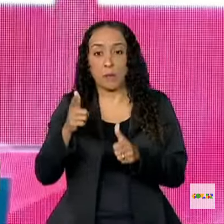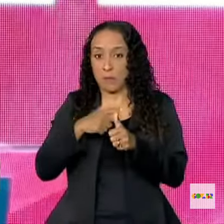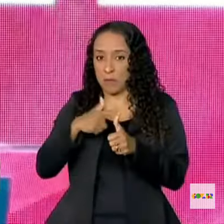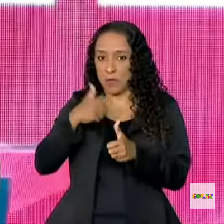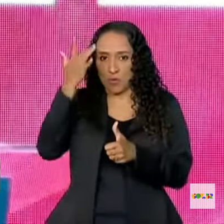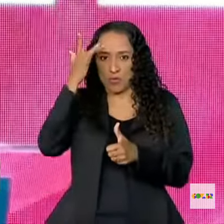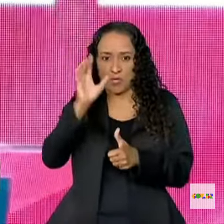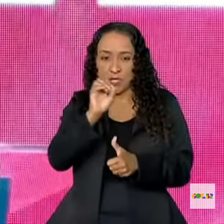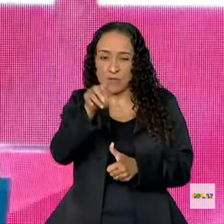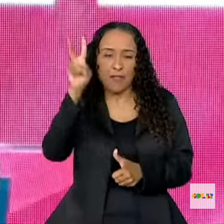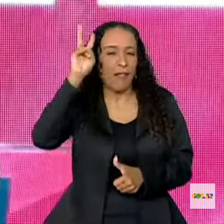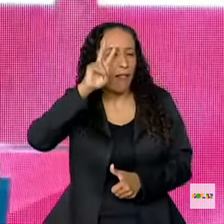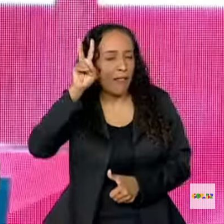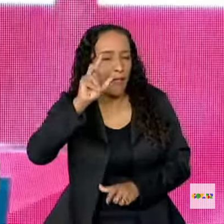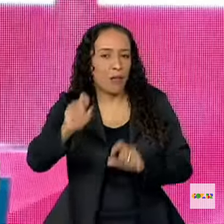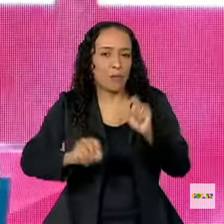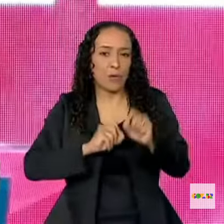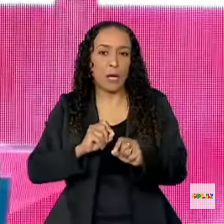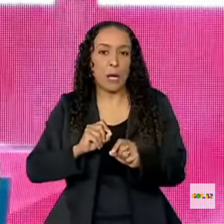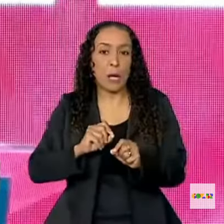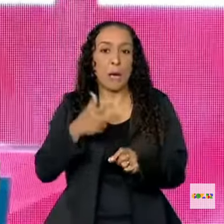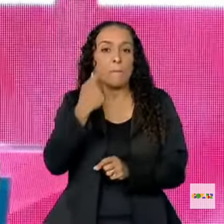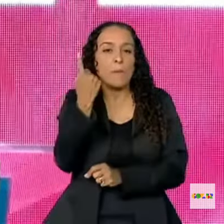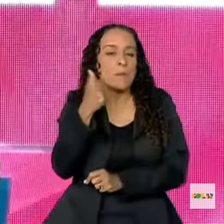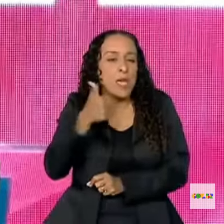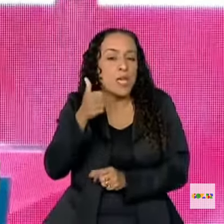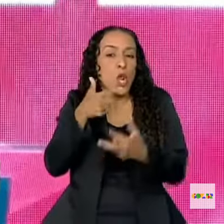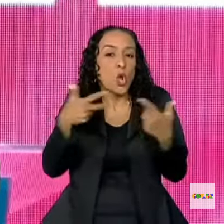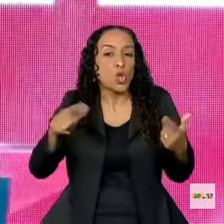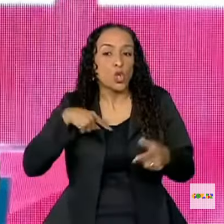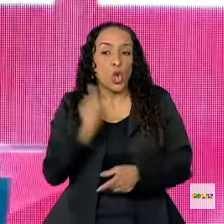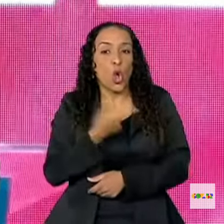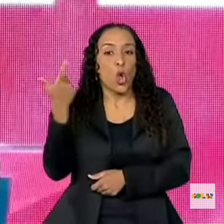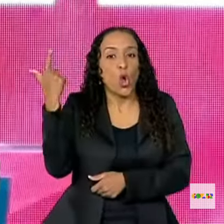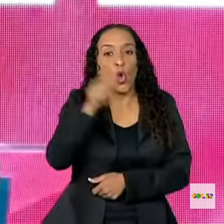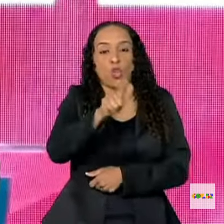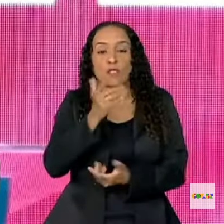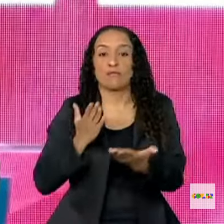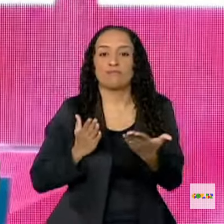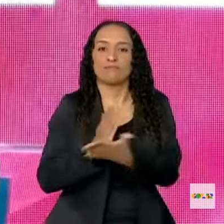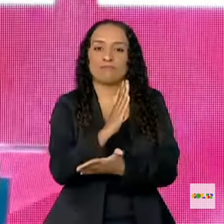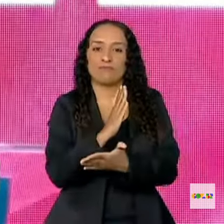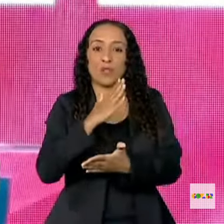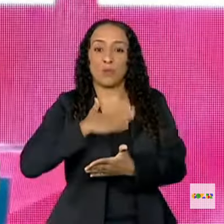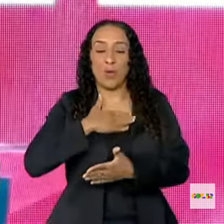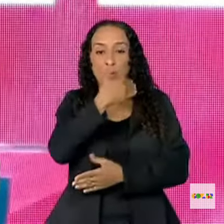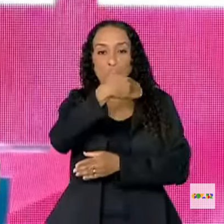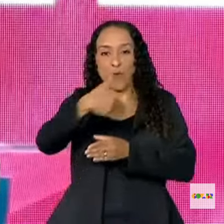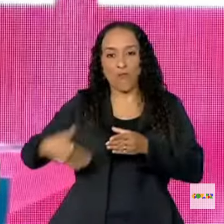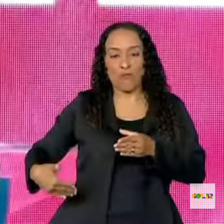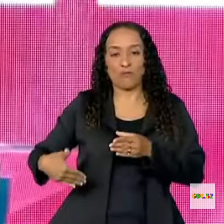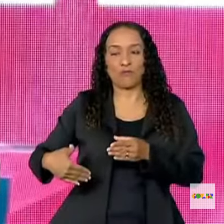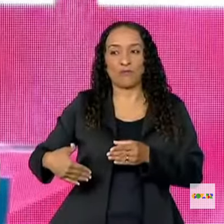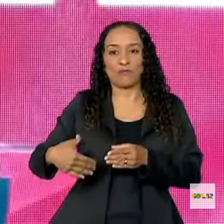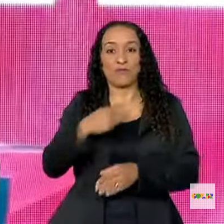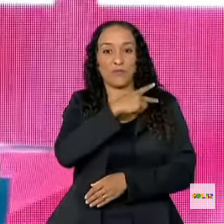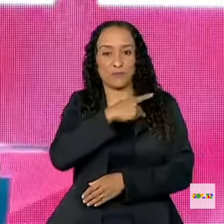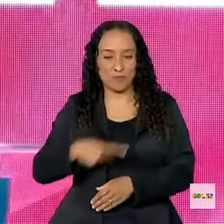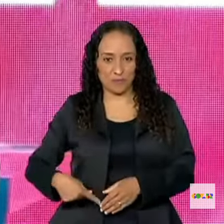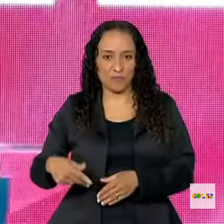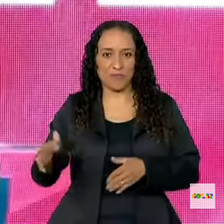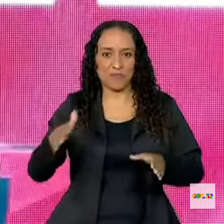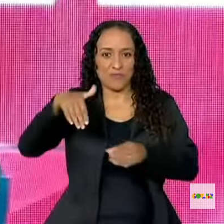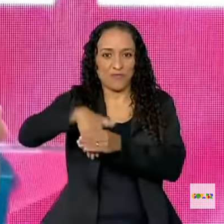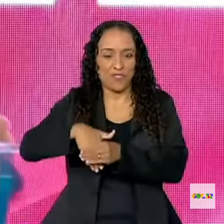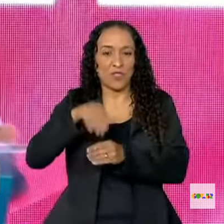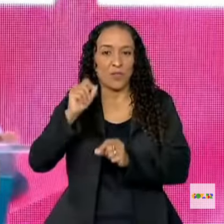vocês estão lembrado a primeira coisa que nós conseguimos aprovar no meu governo nesse terceiro mandato foi um